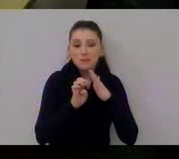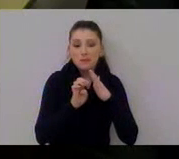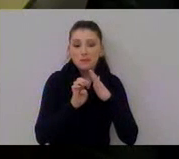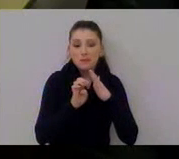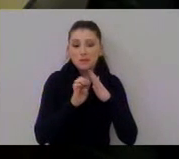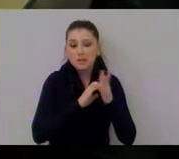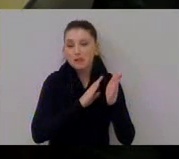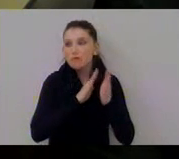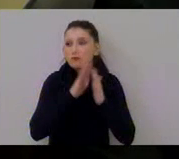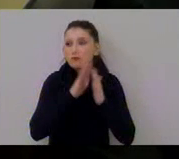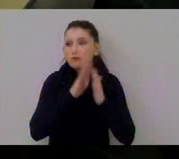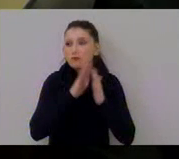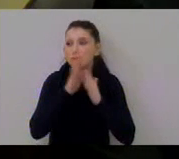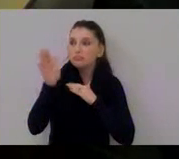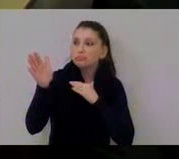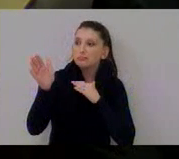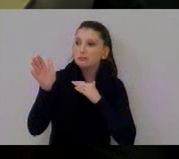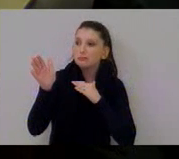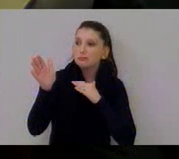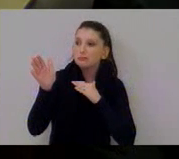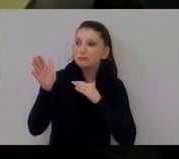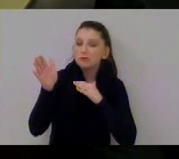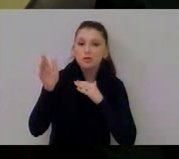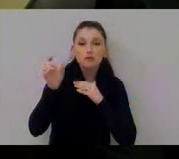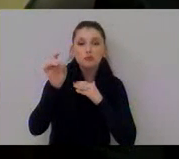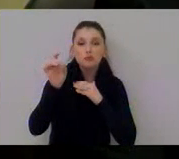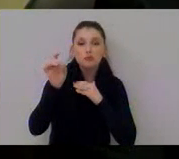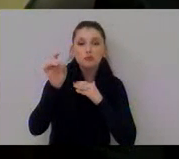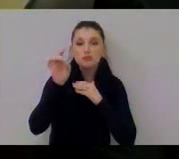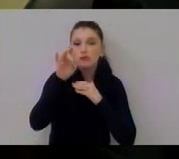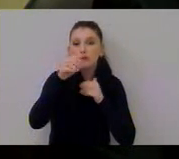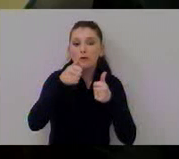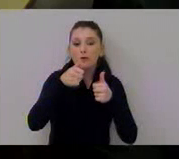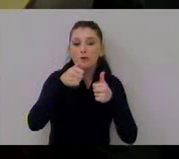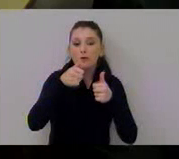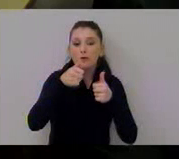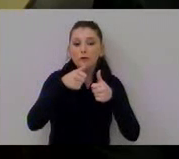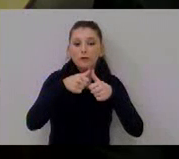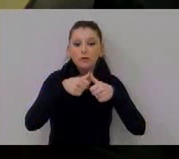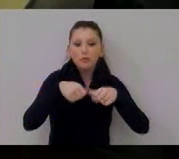e só ficou lá os buracos.